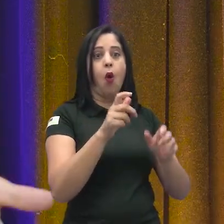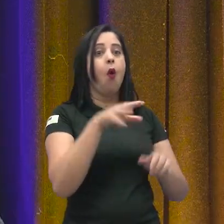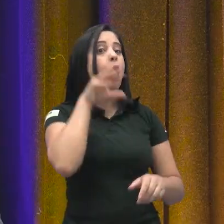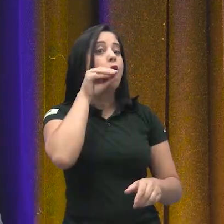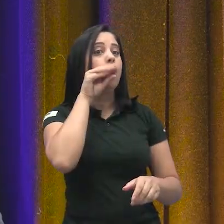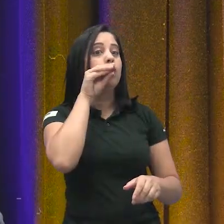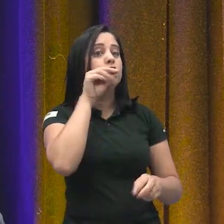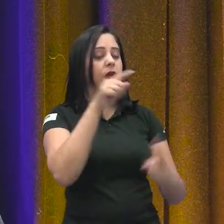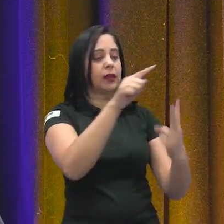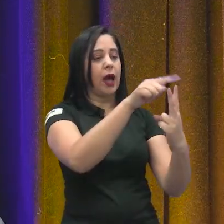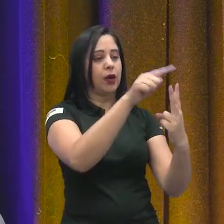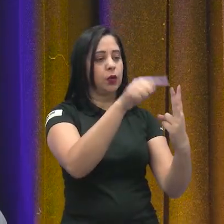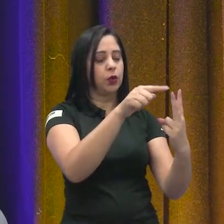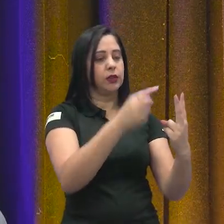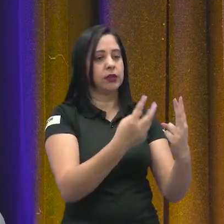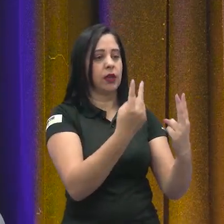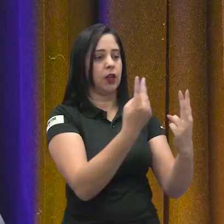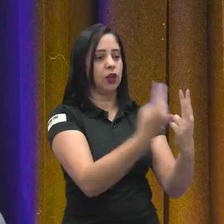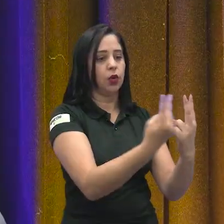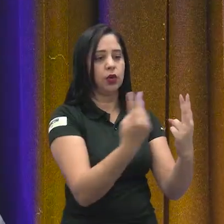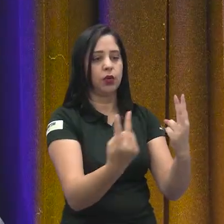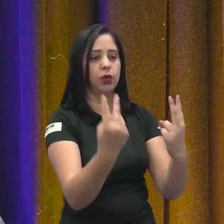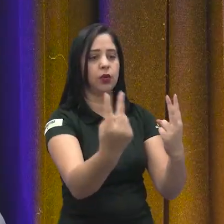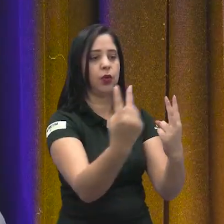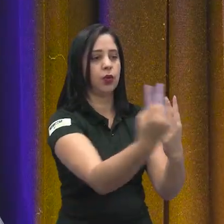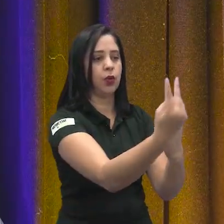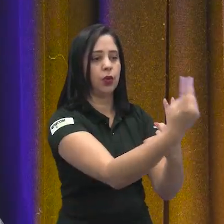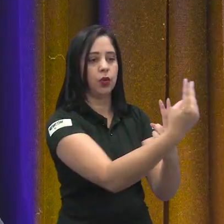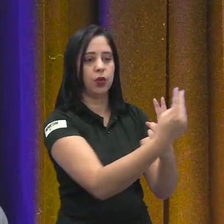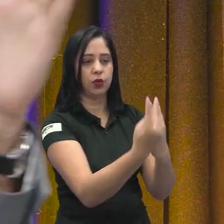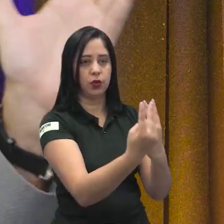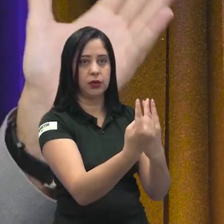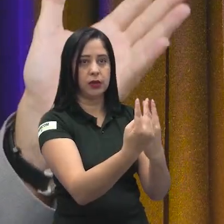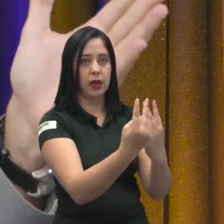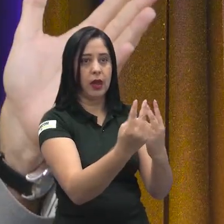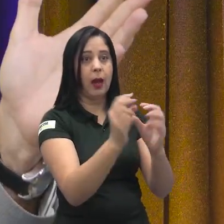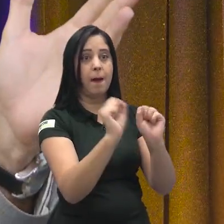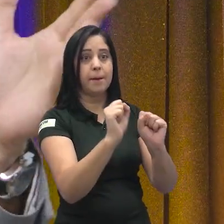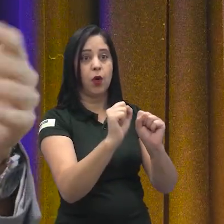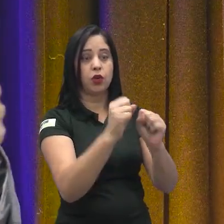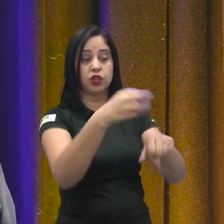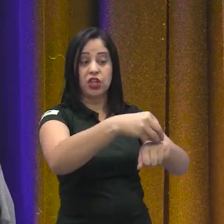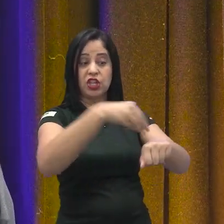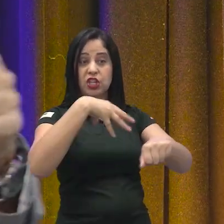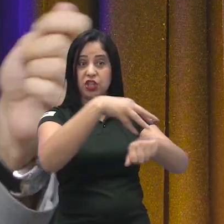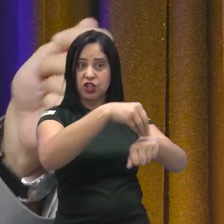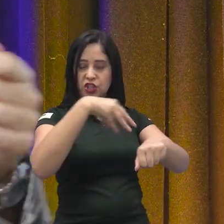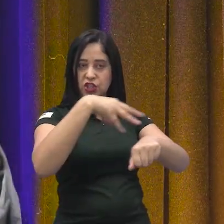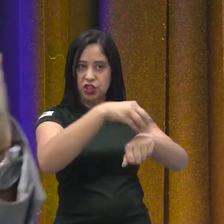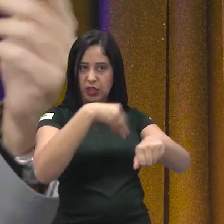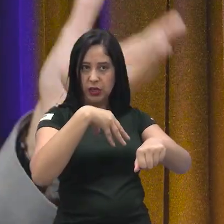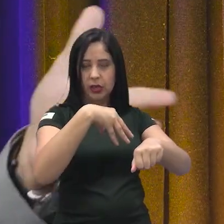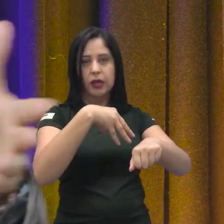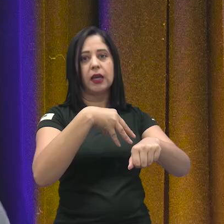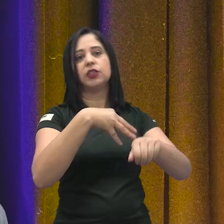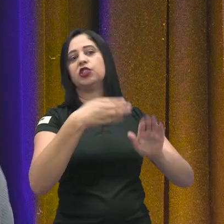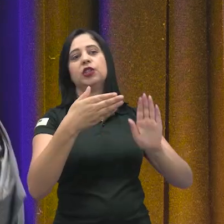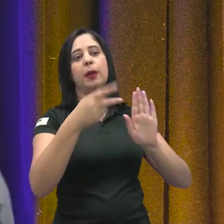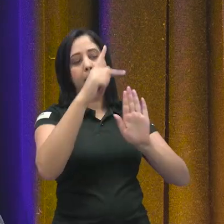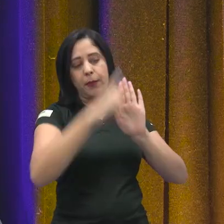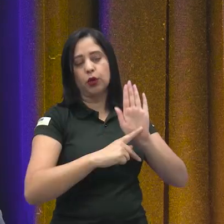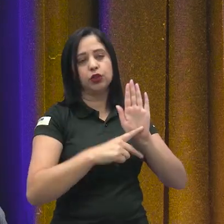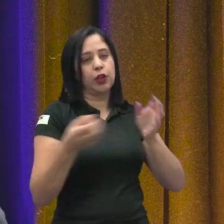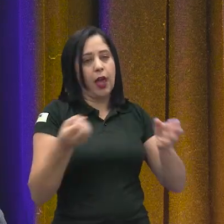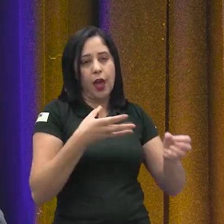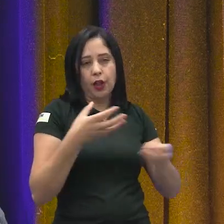propõem um projeto que pode ser de faturamento, redução de custo ou inovação. E aí a gente premia com dinheiro